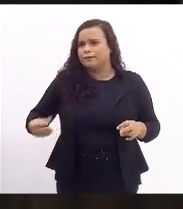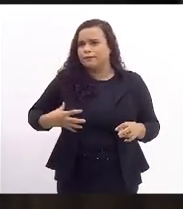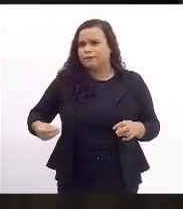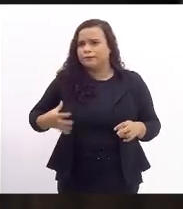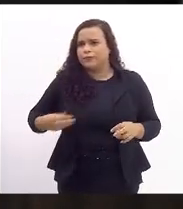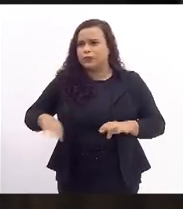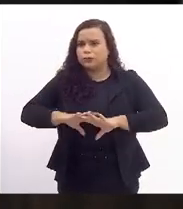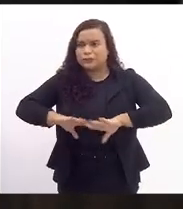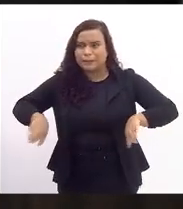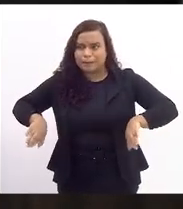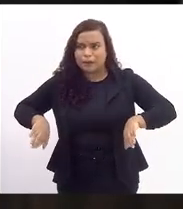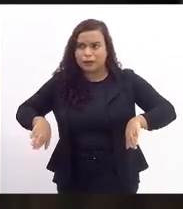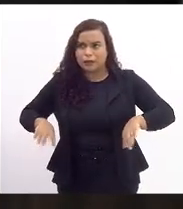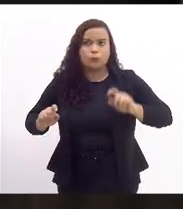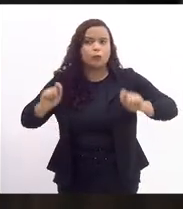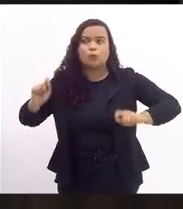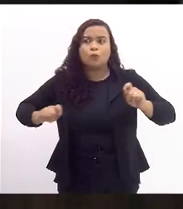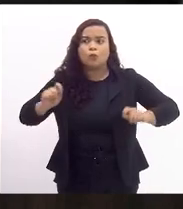e